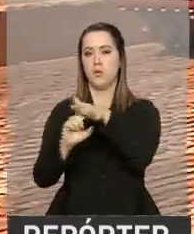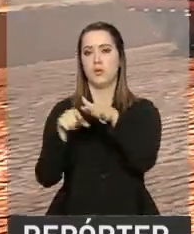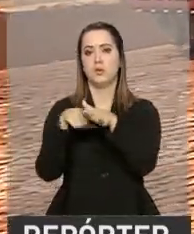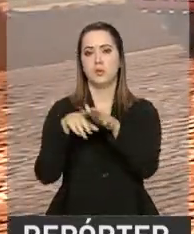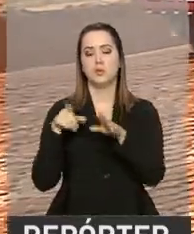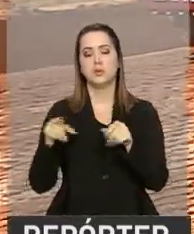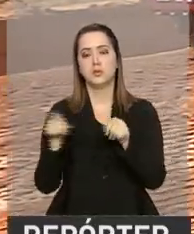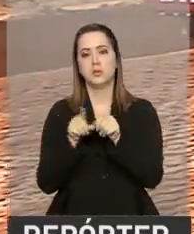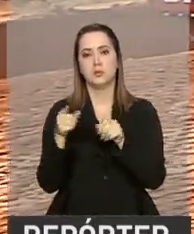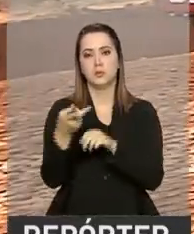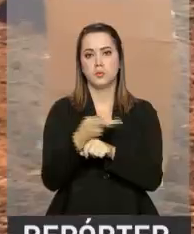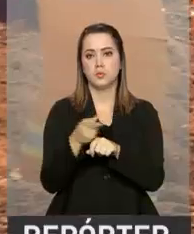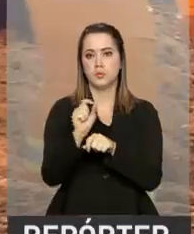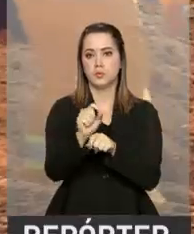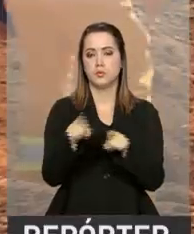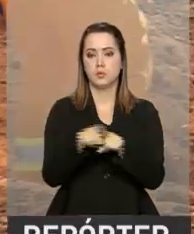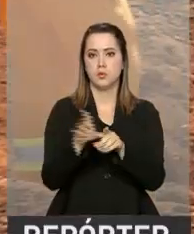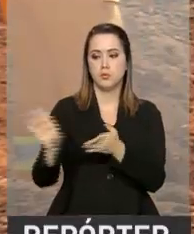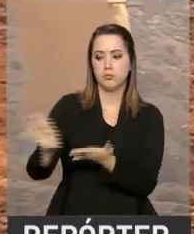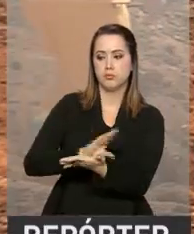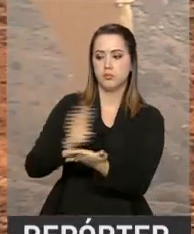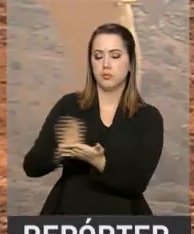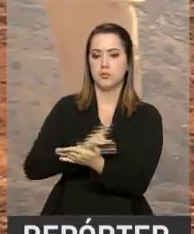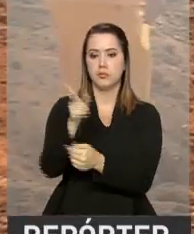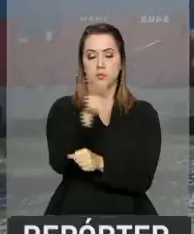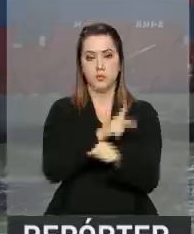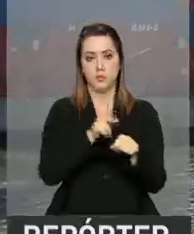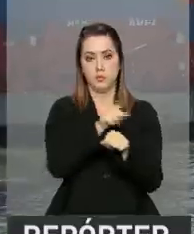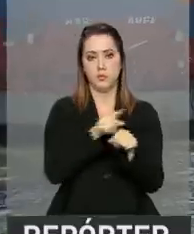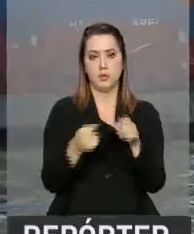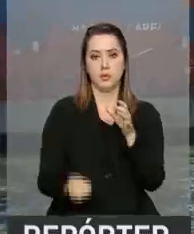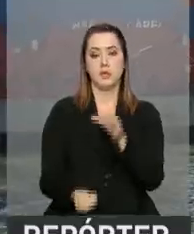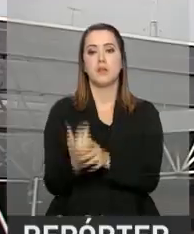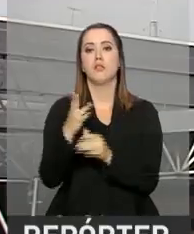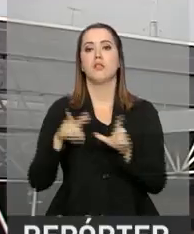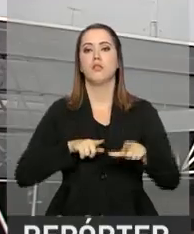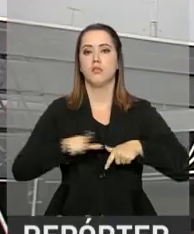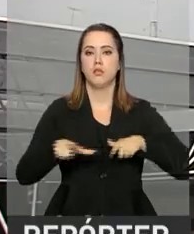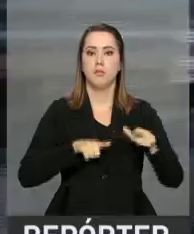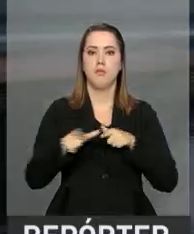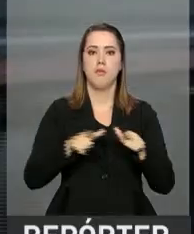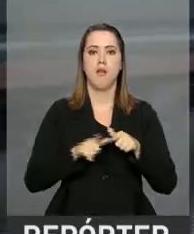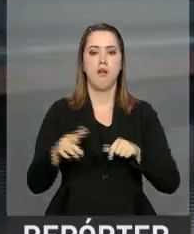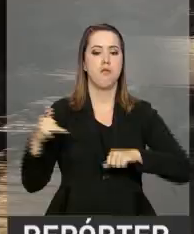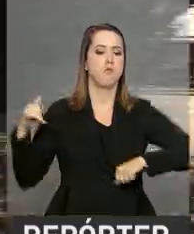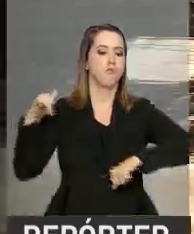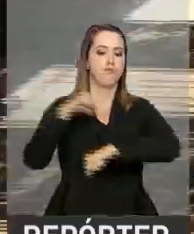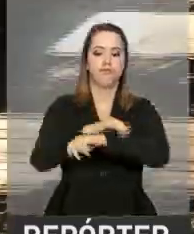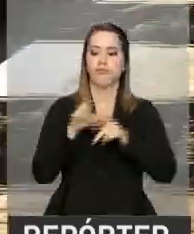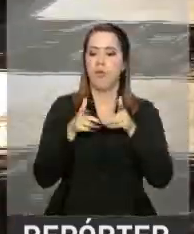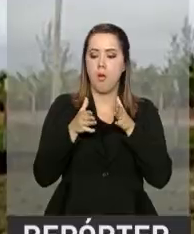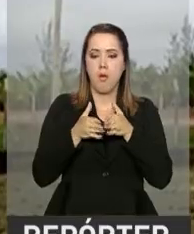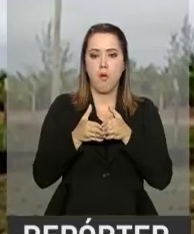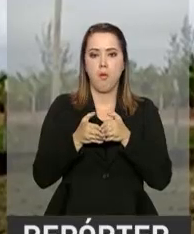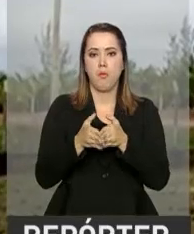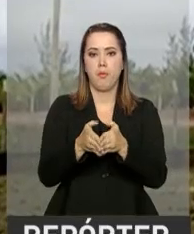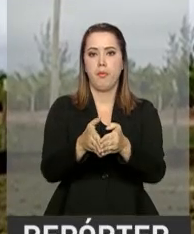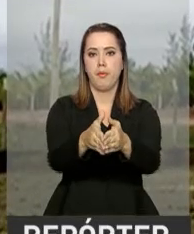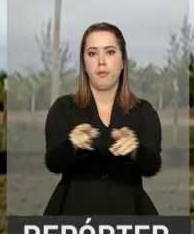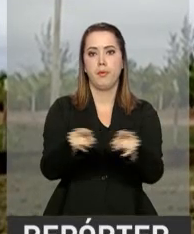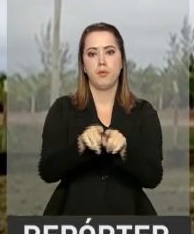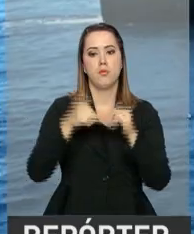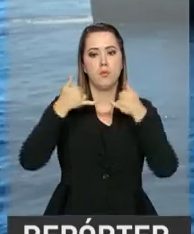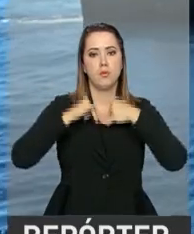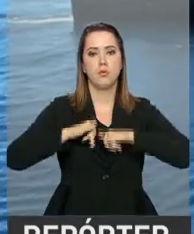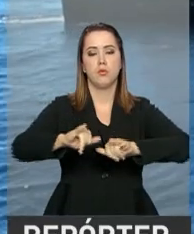serviços invistam no país e criem empregos São portos aeroportos rodovias ferrovias geração de